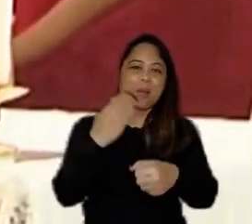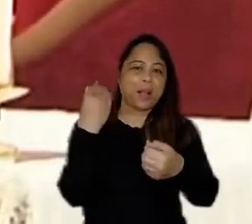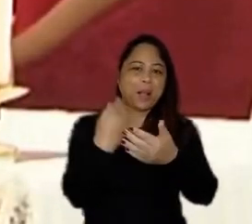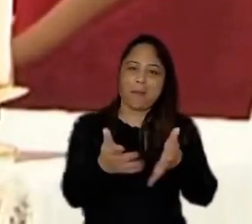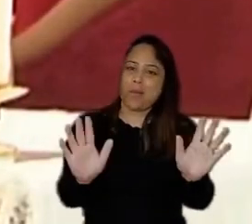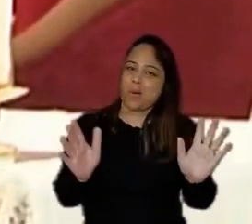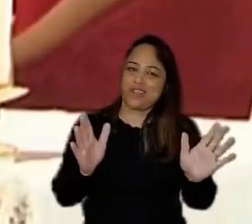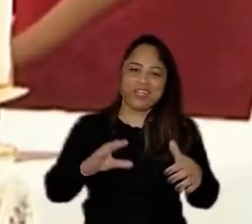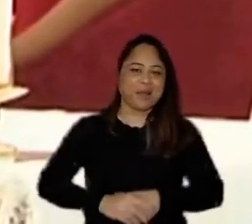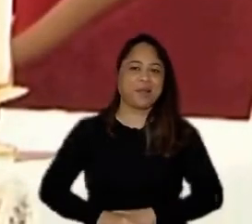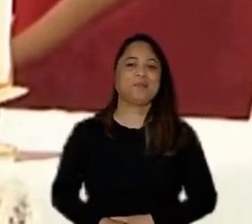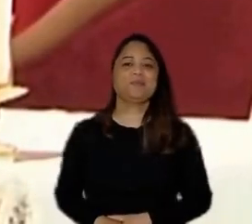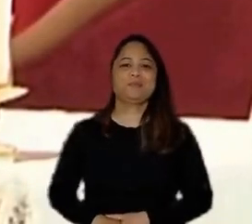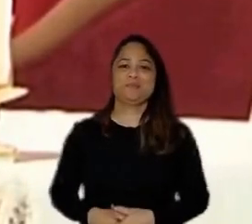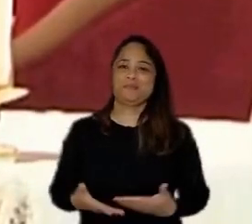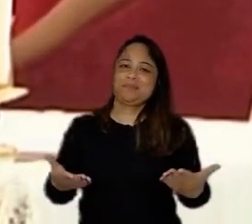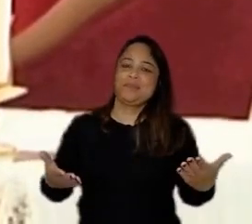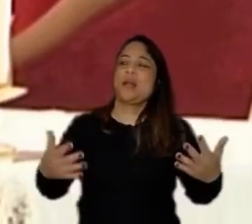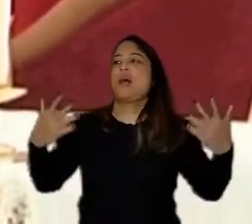Faz um A aí.